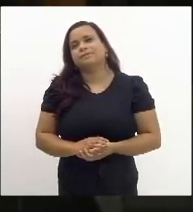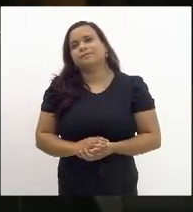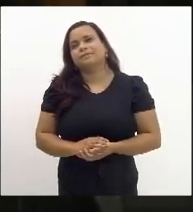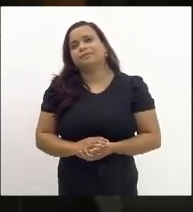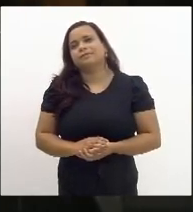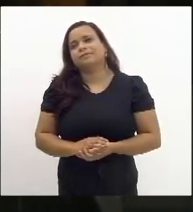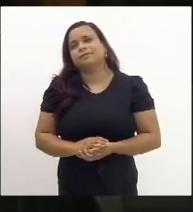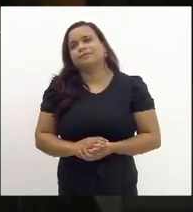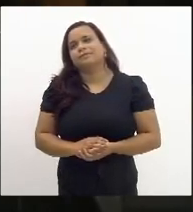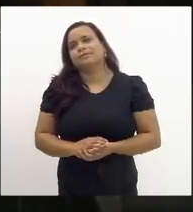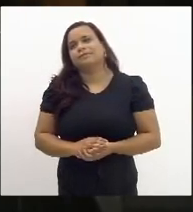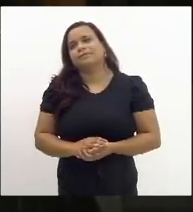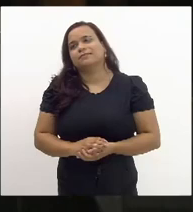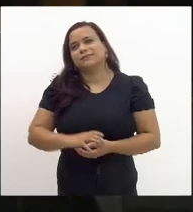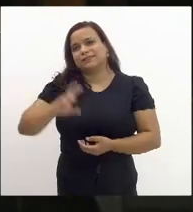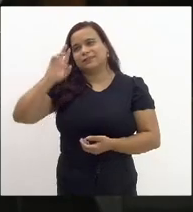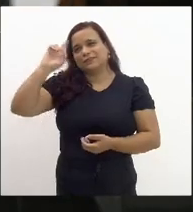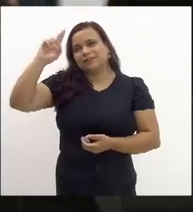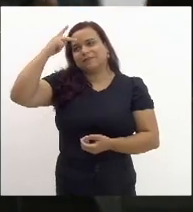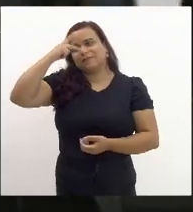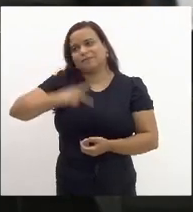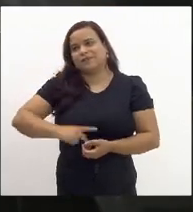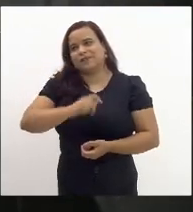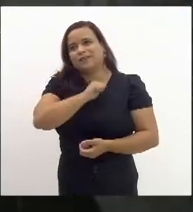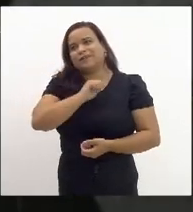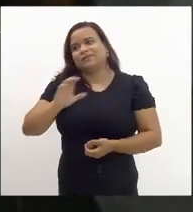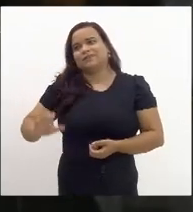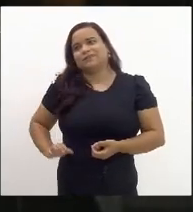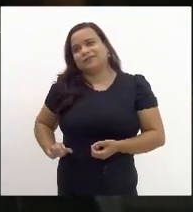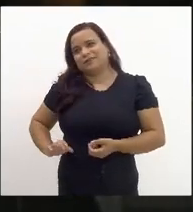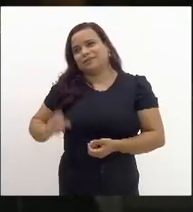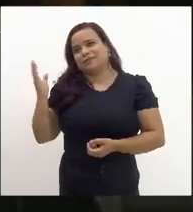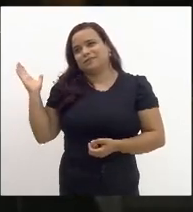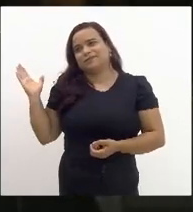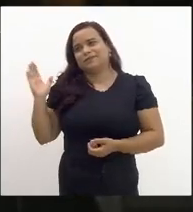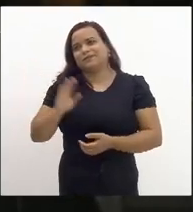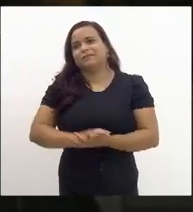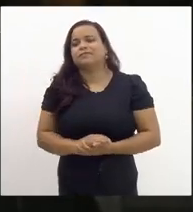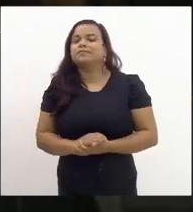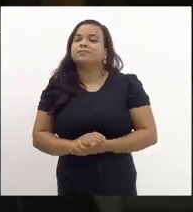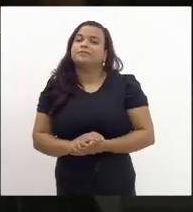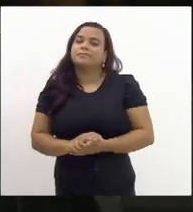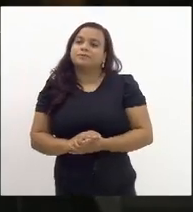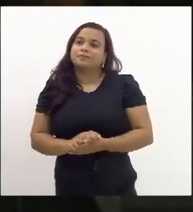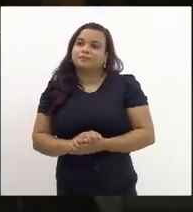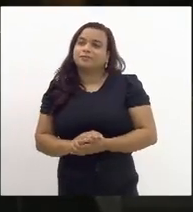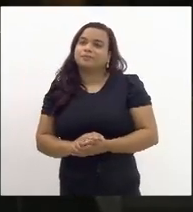Senhor presidente da Casa, deputado André Siciliano,